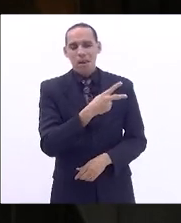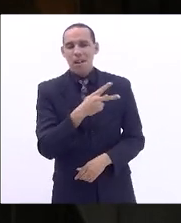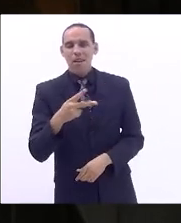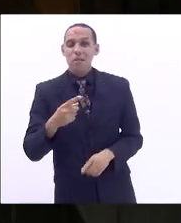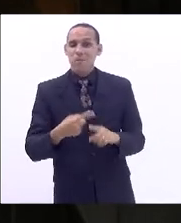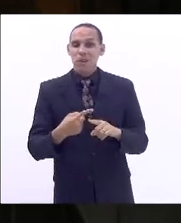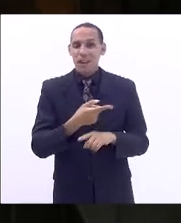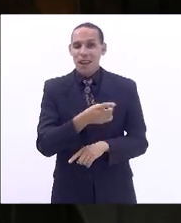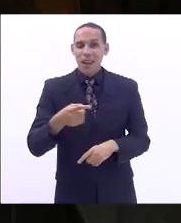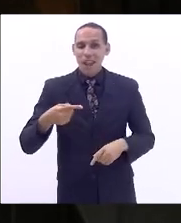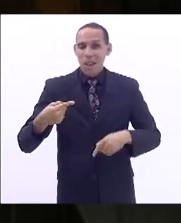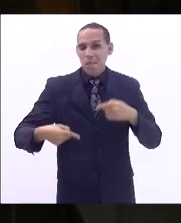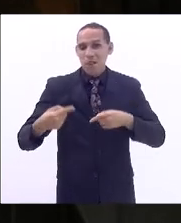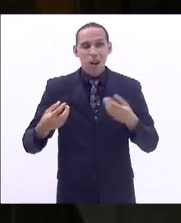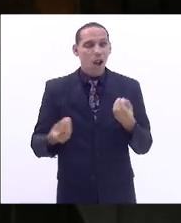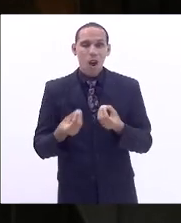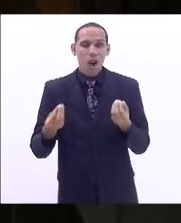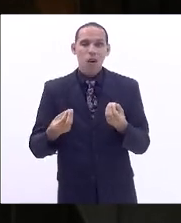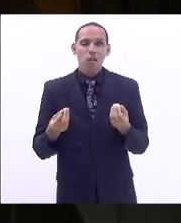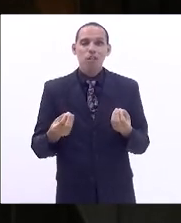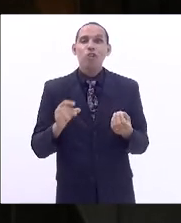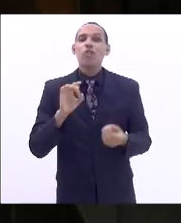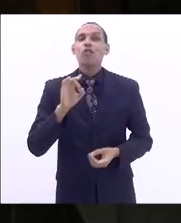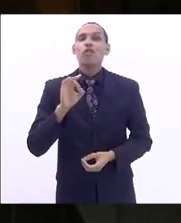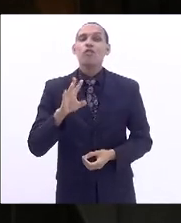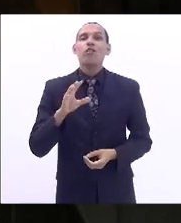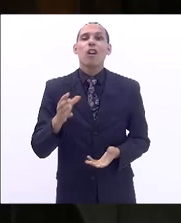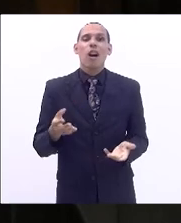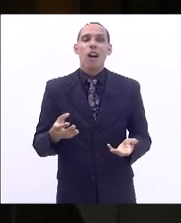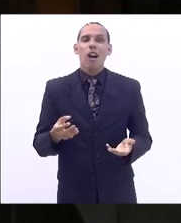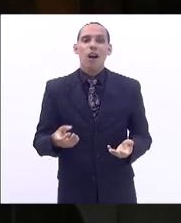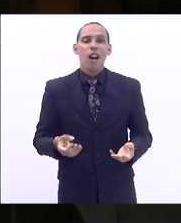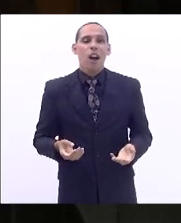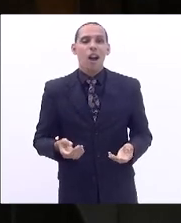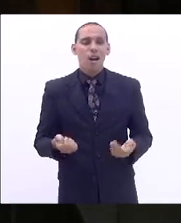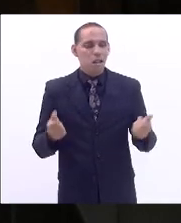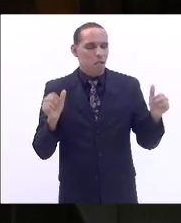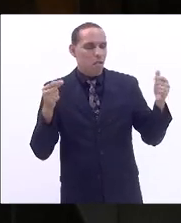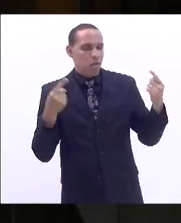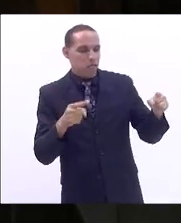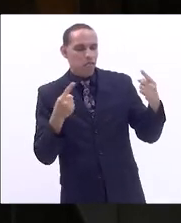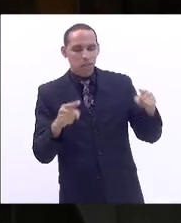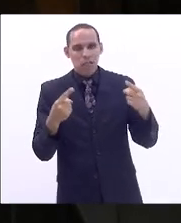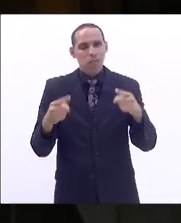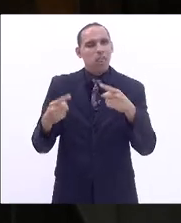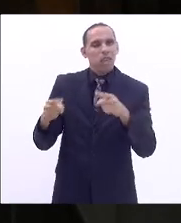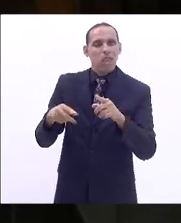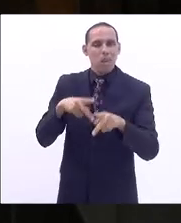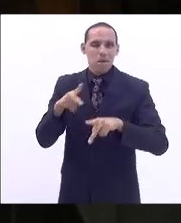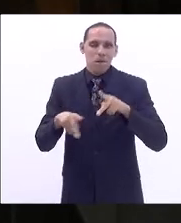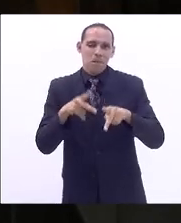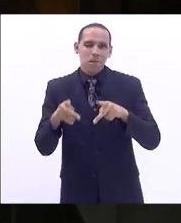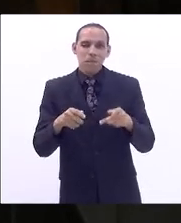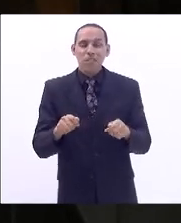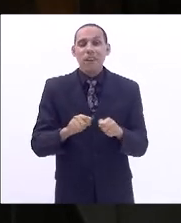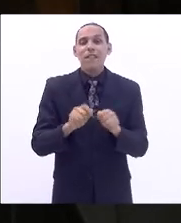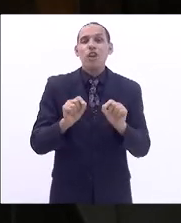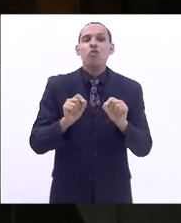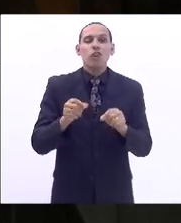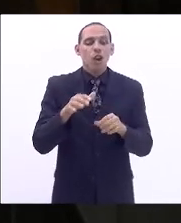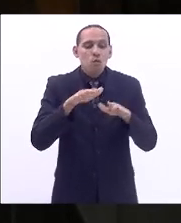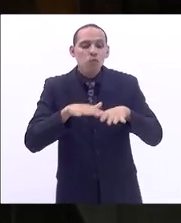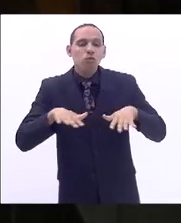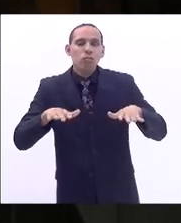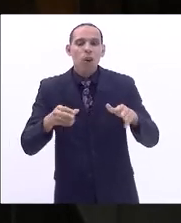forma que eles fazem política é sempre jogando farelo para a população eles querem sempre que a população dependa de